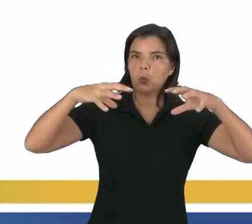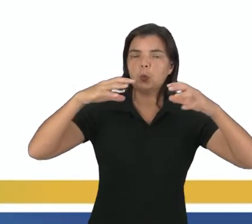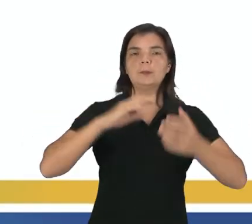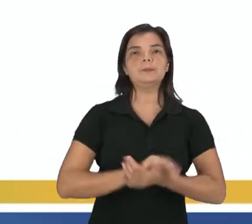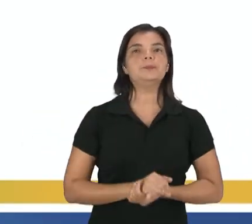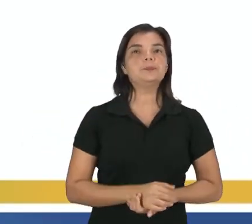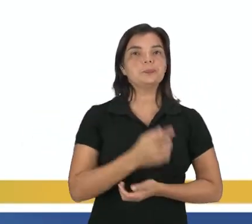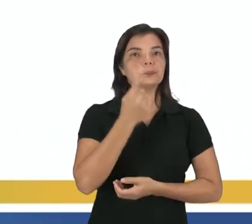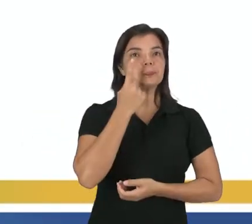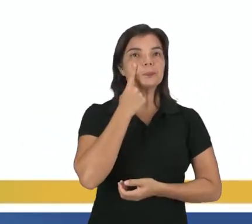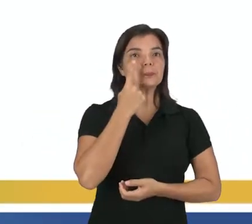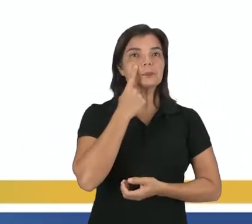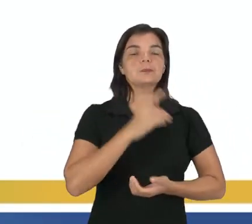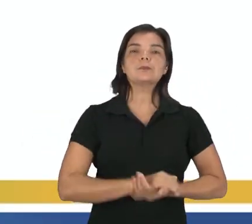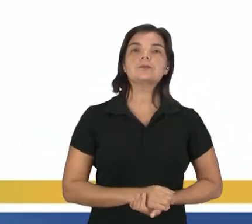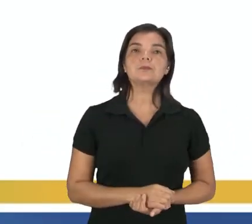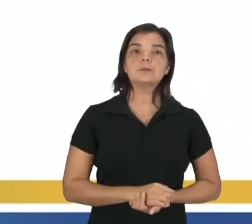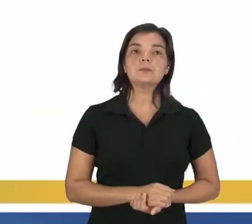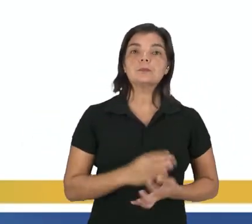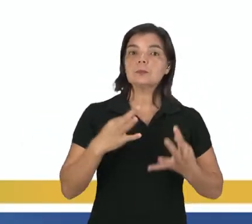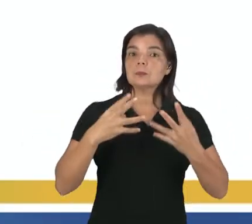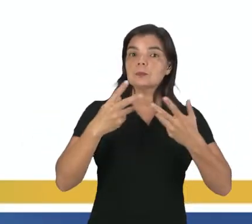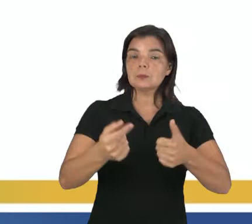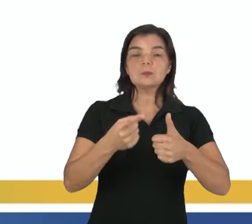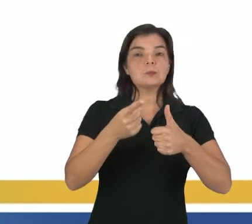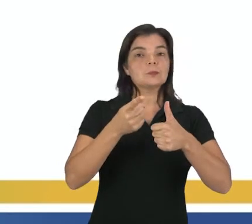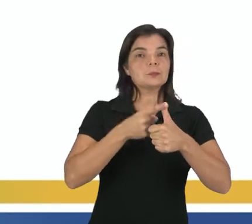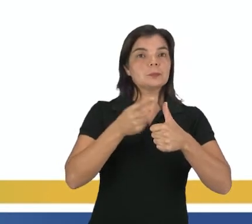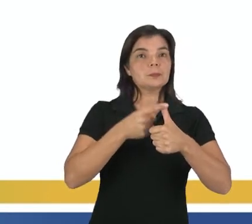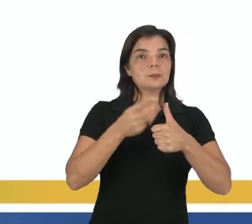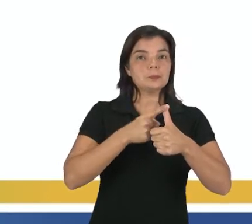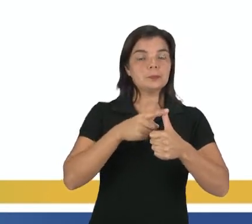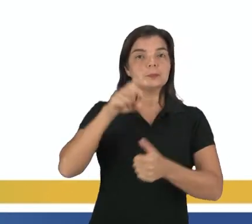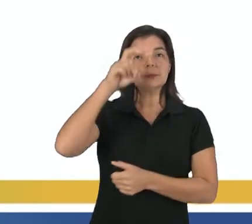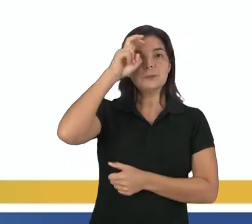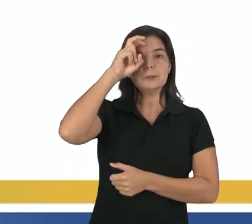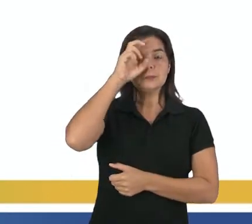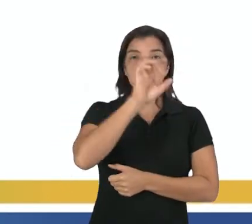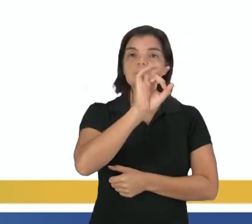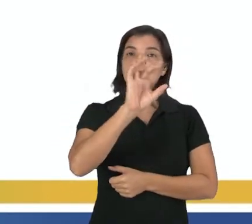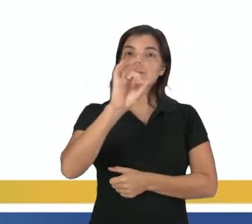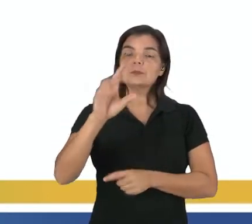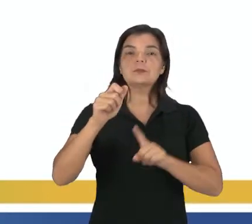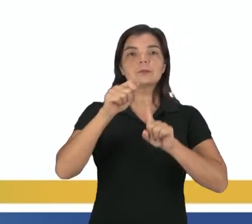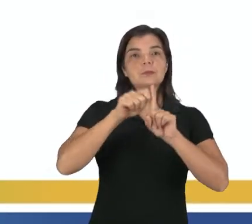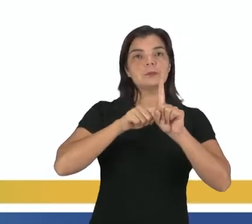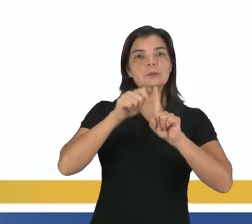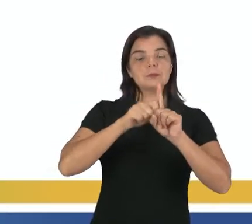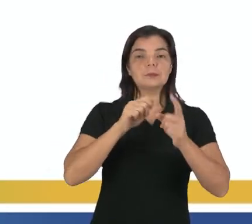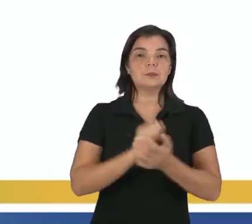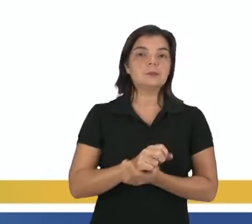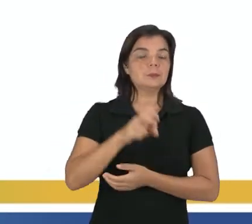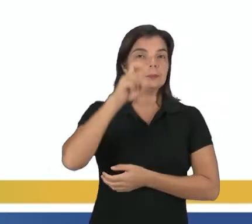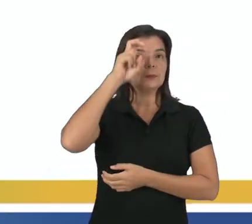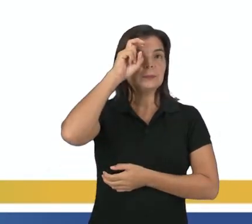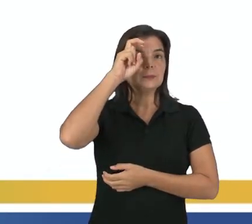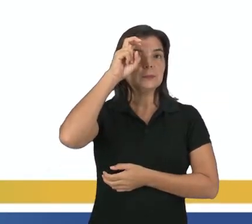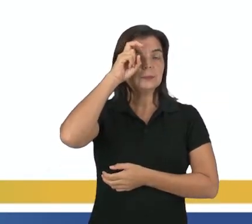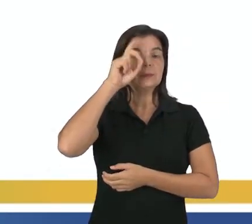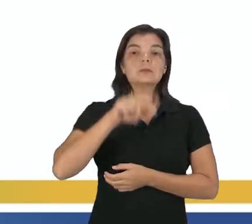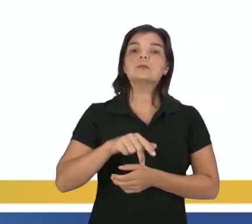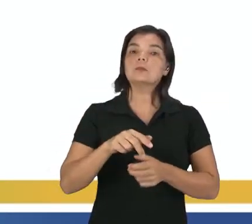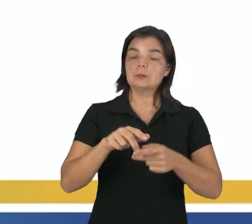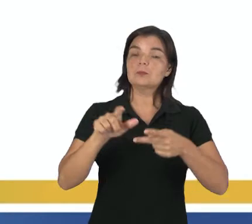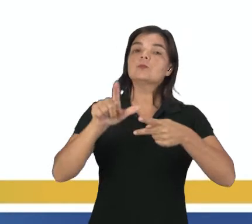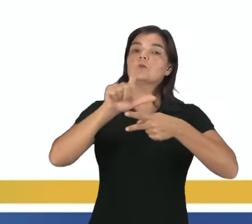monstros. Vejam só, em todas as primeiras quintas-feiras de cada mês. Quintas-feiras é o